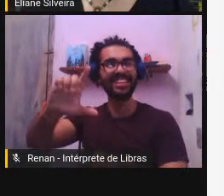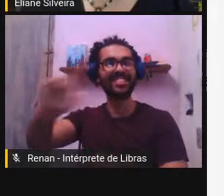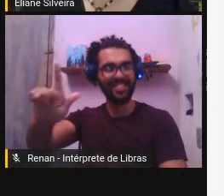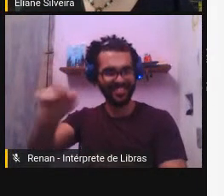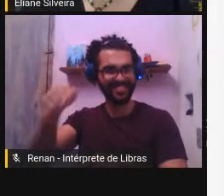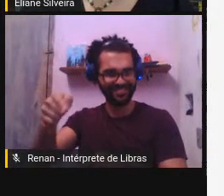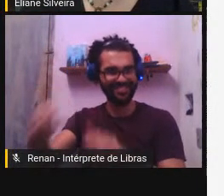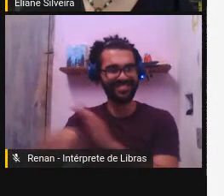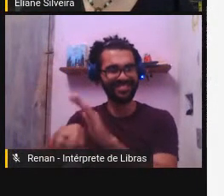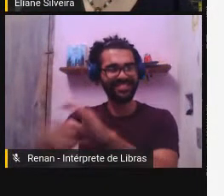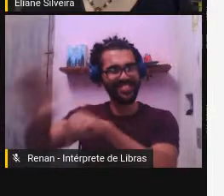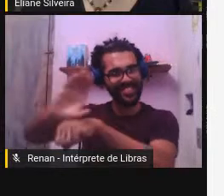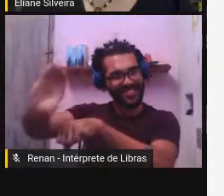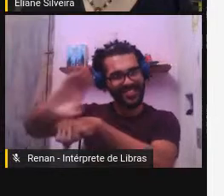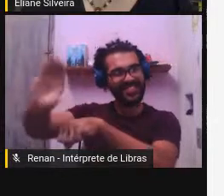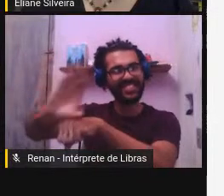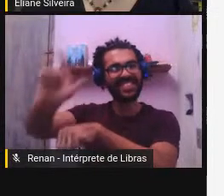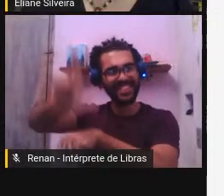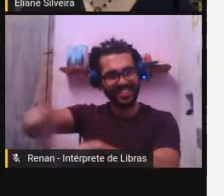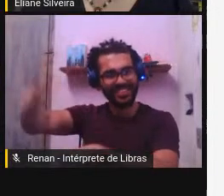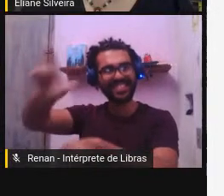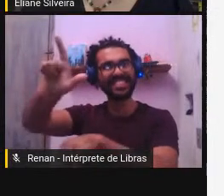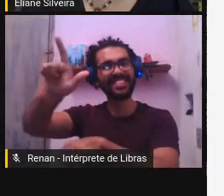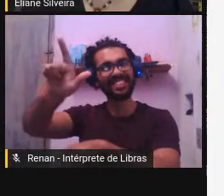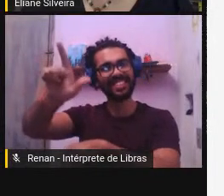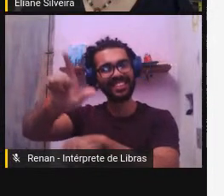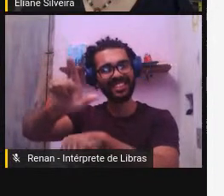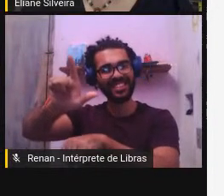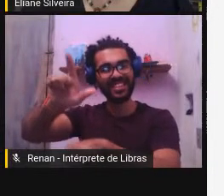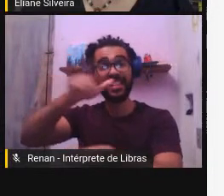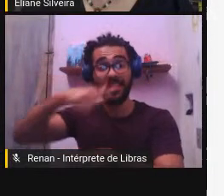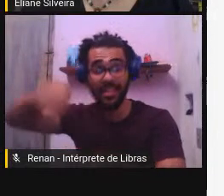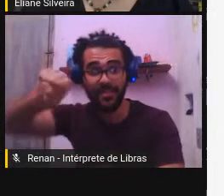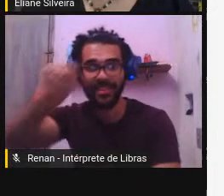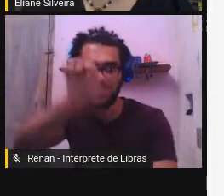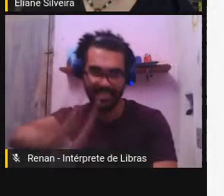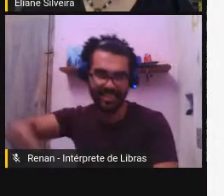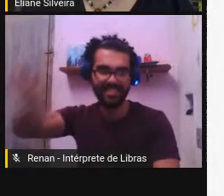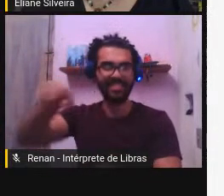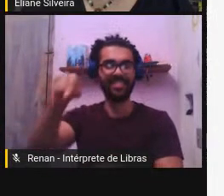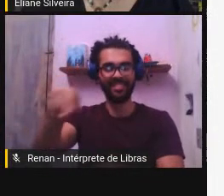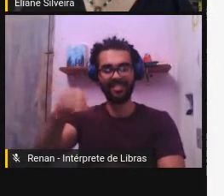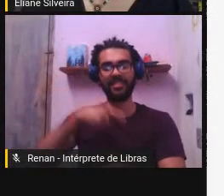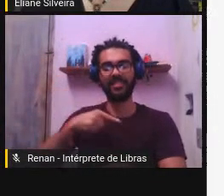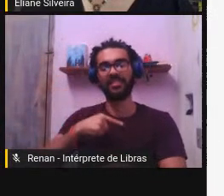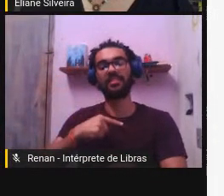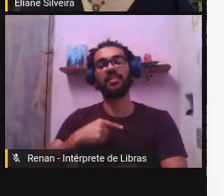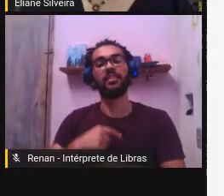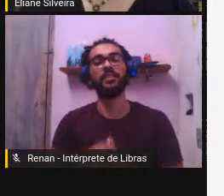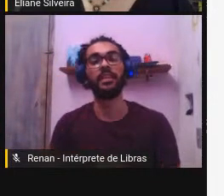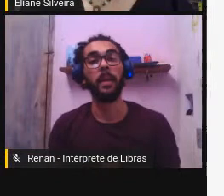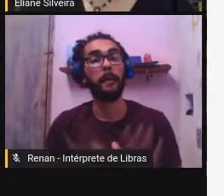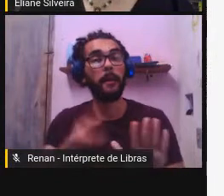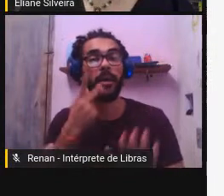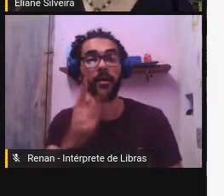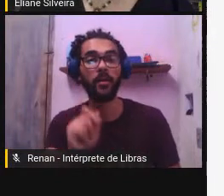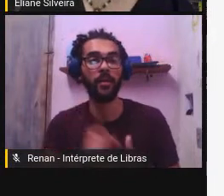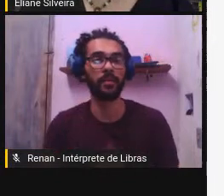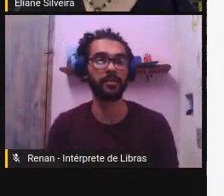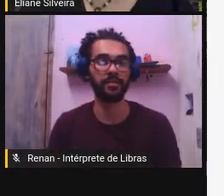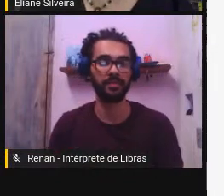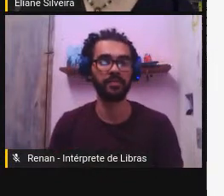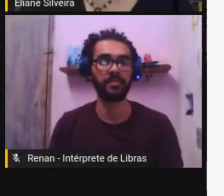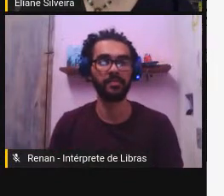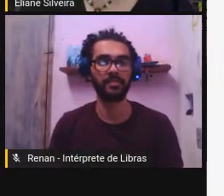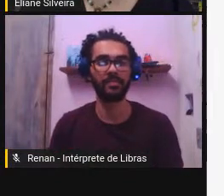O Memoir é preciso lembrar que na história do Genevino, de genialidade reconhecida mundialmente há mais de um século, se cruzam o sucesso